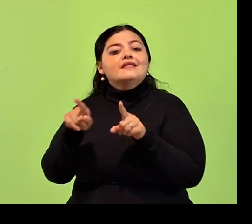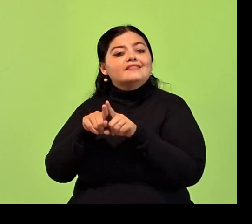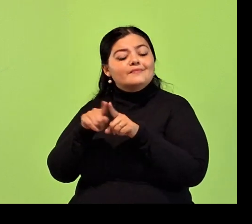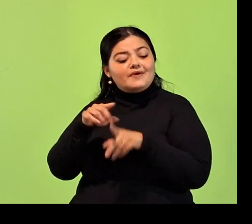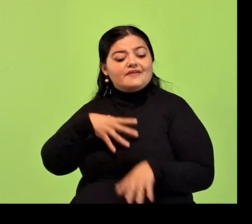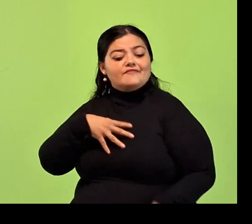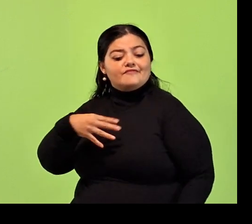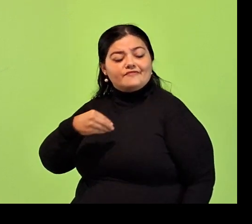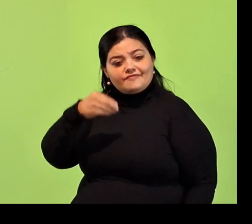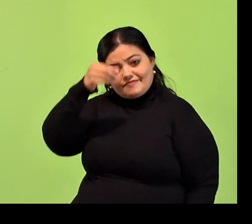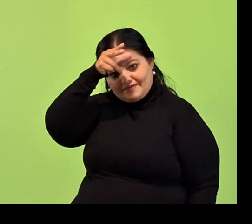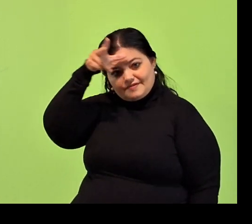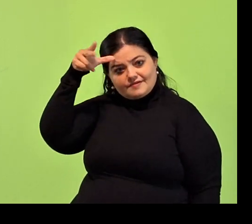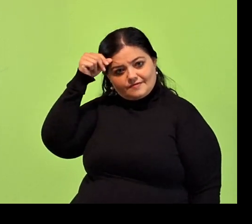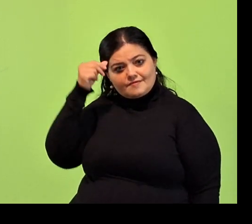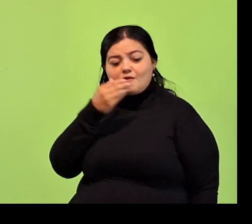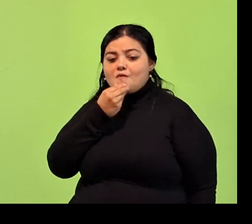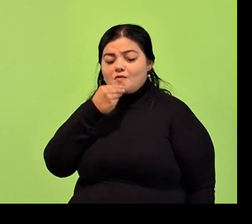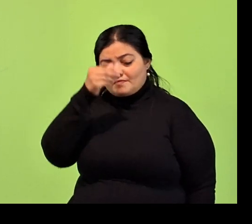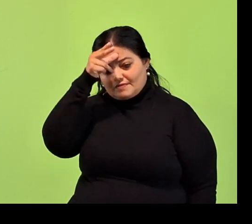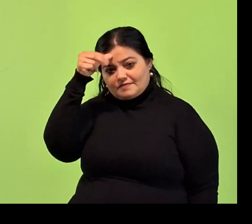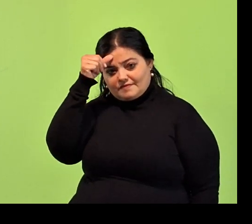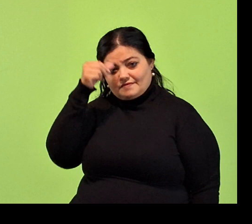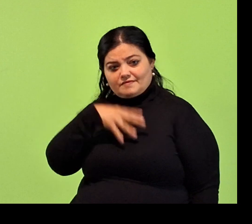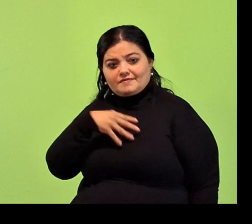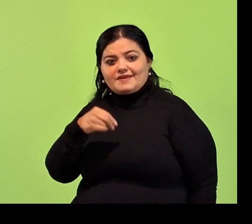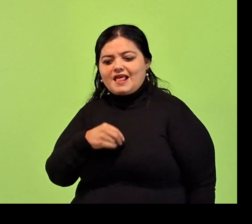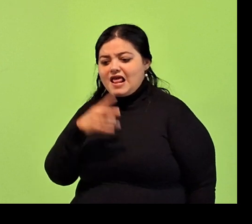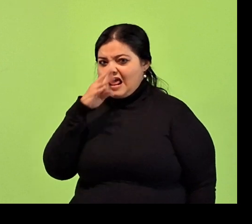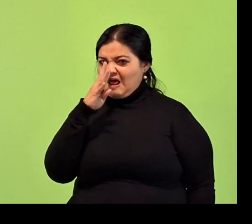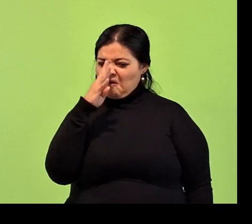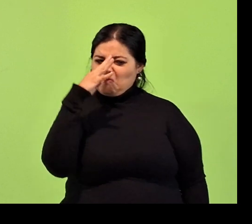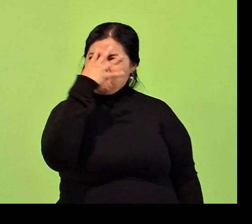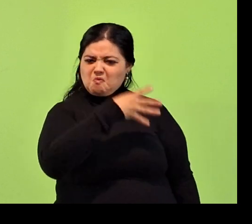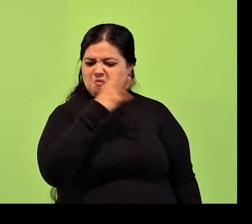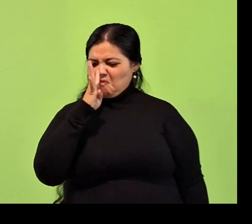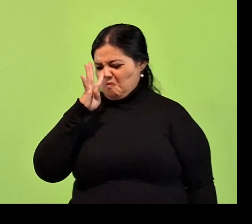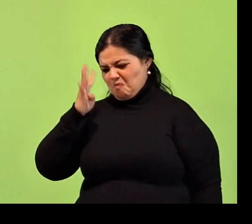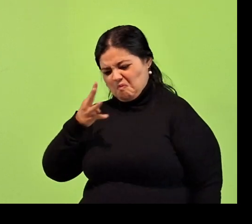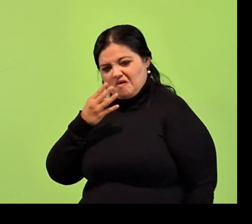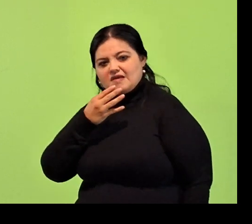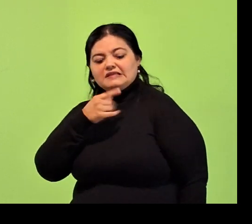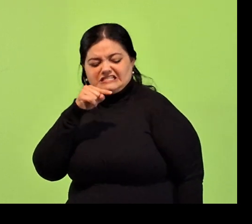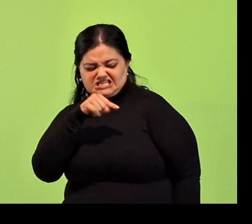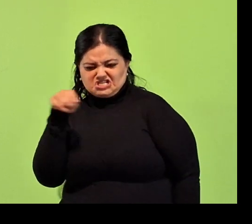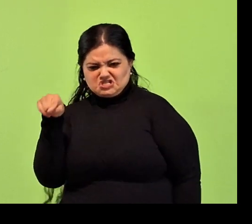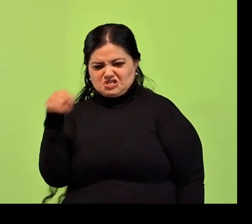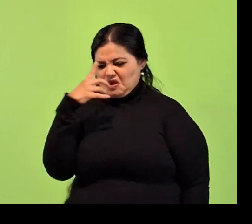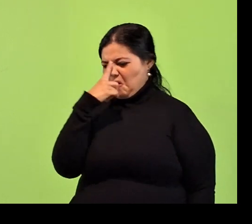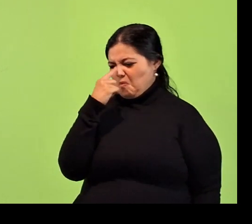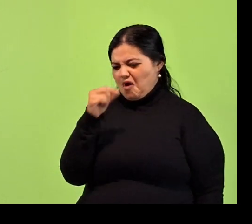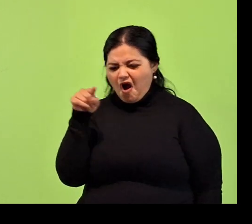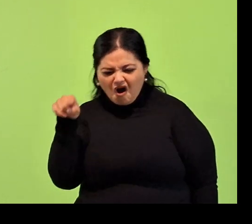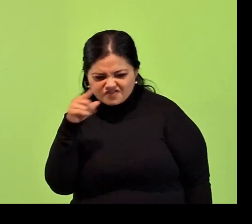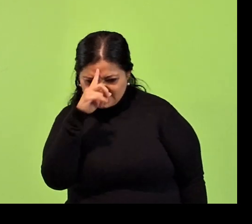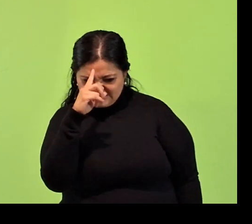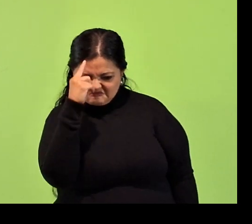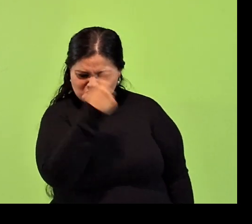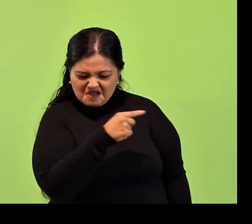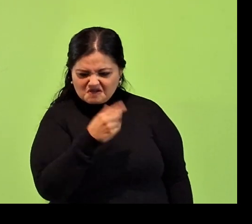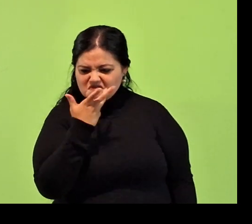do prefeito. Elas foram acusadas de ser as bruxas que encomendaram o ritual da criança em troca de prosperidade.